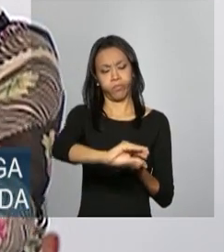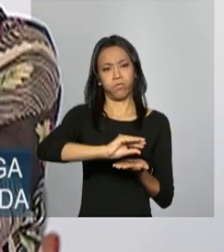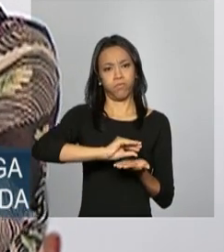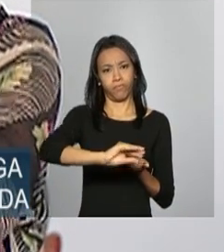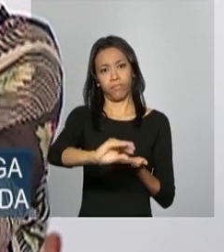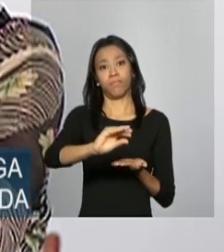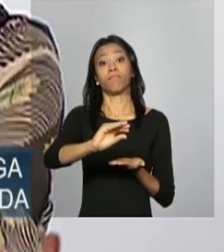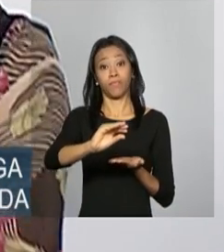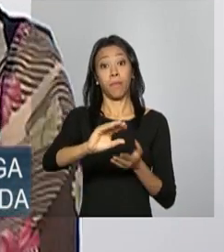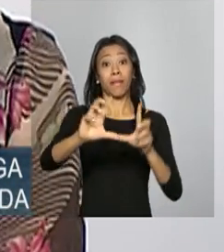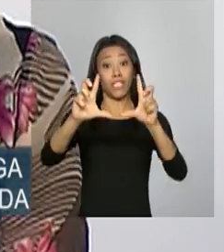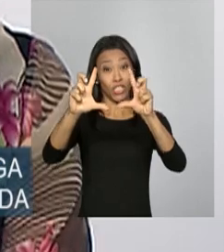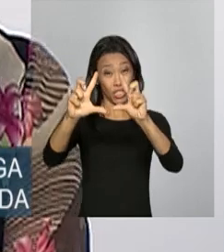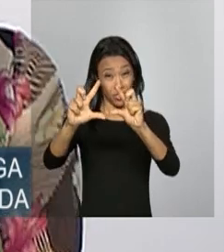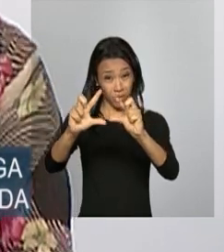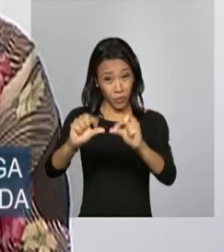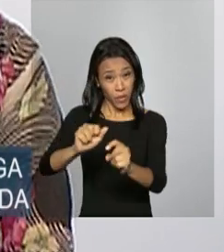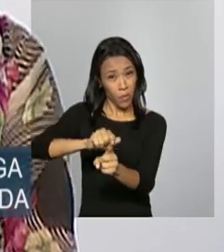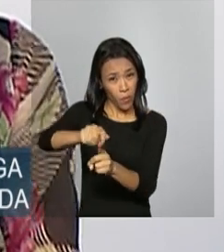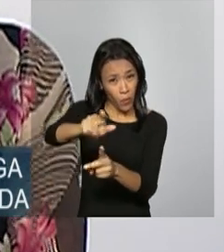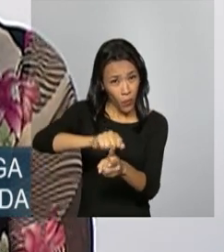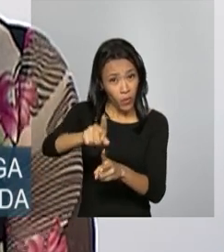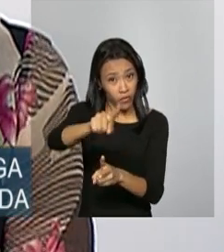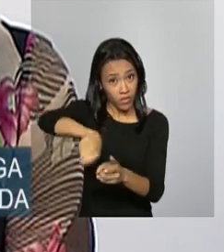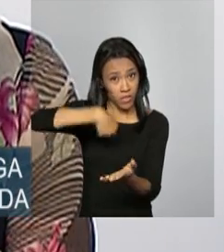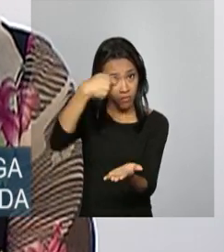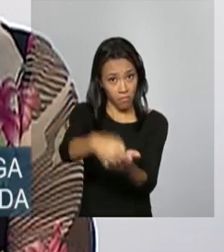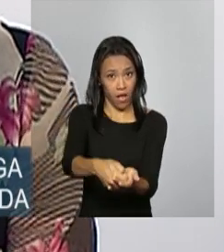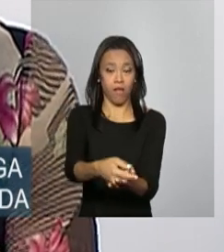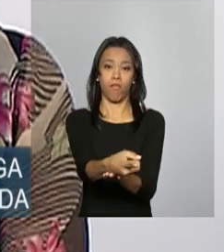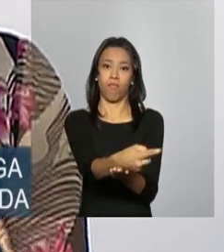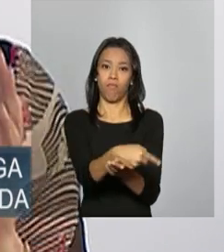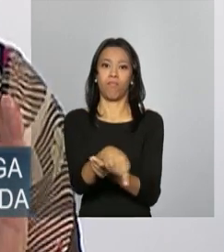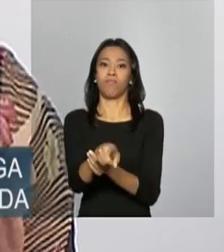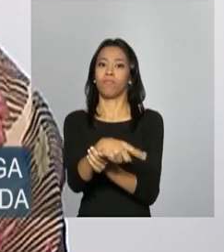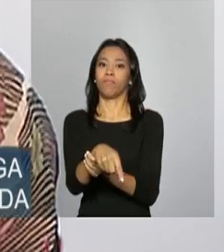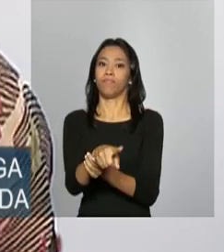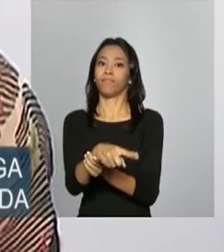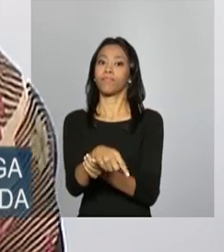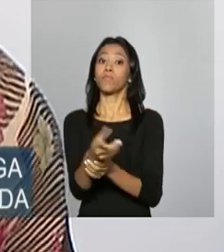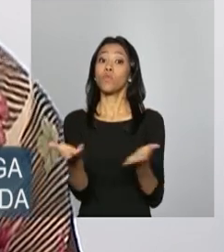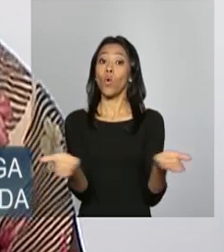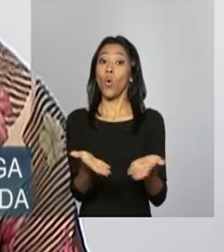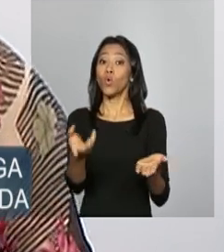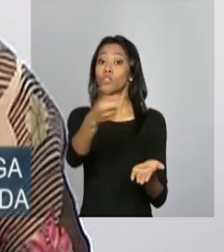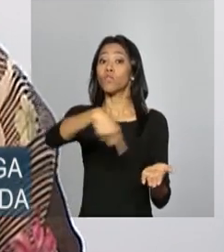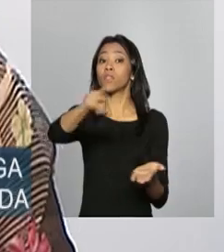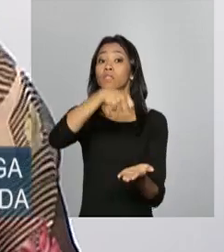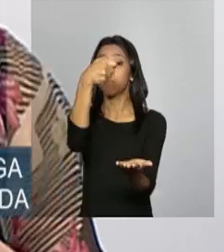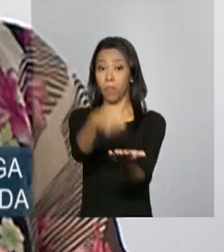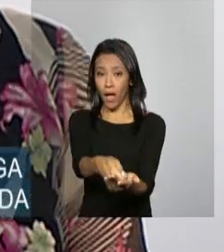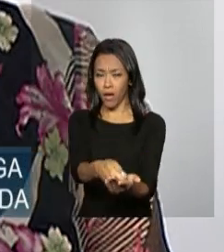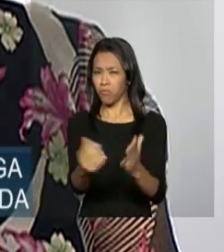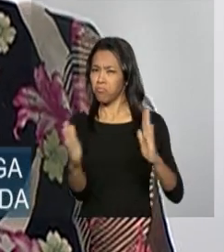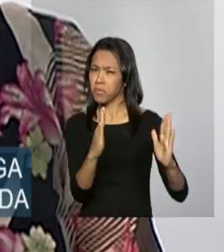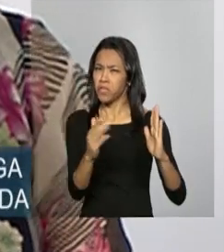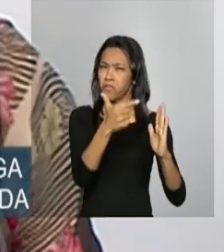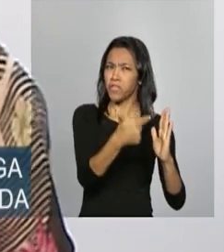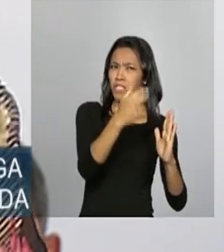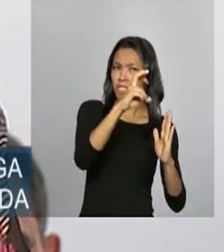diminuir a prestação da casa própria que vocês pagam. Hoje, vocês pagam entre